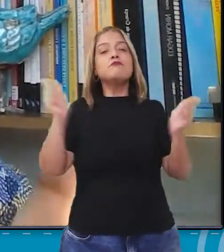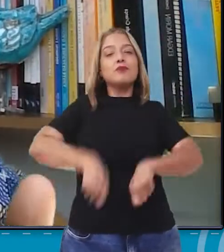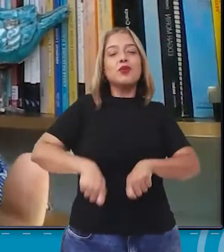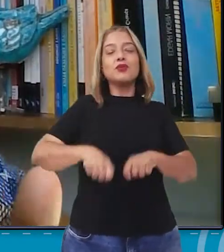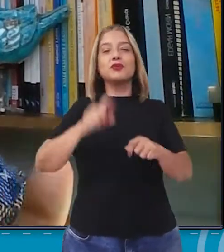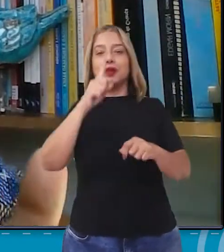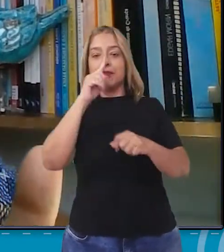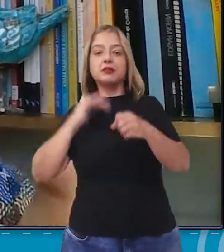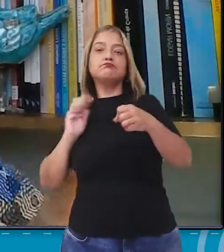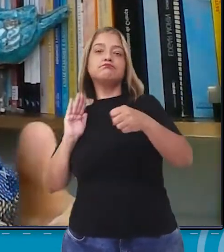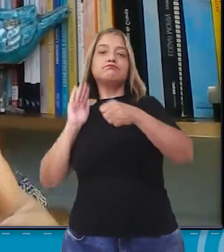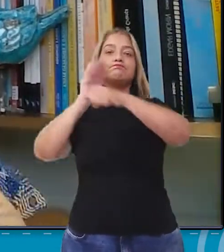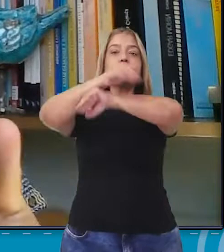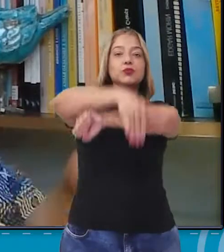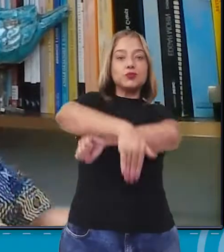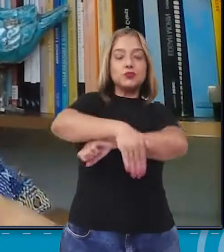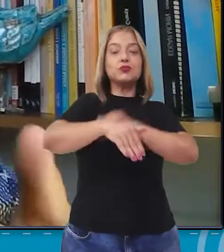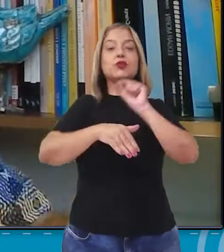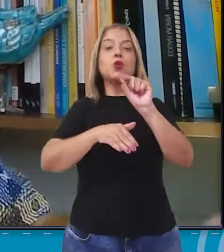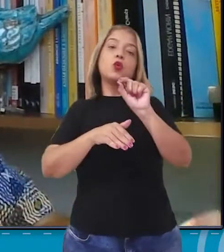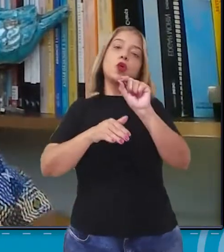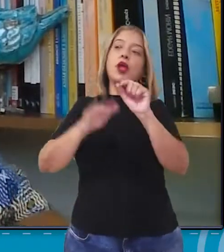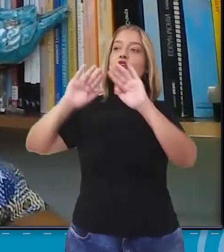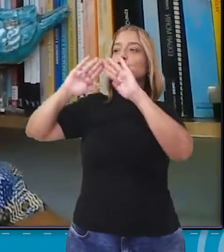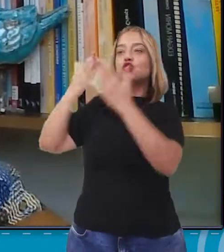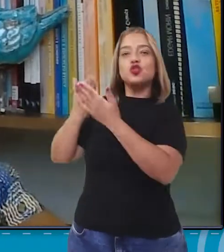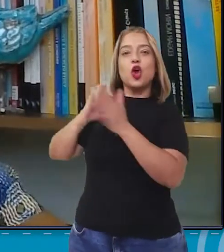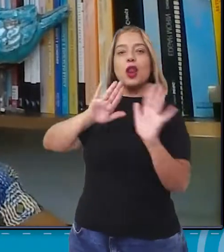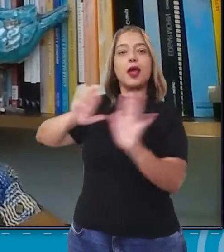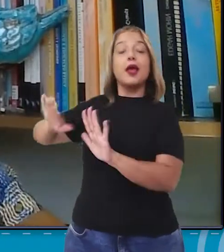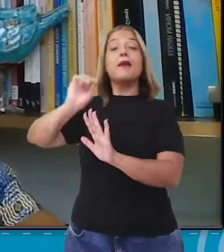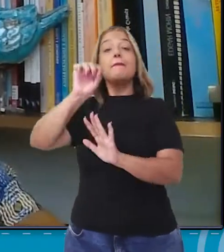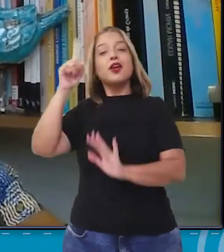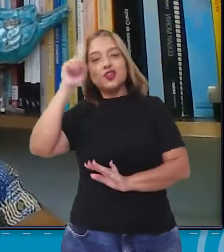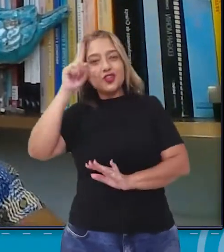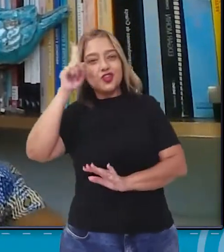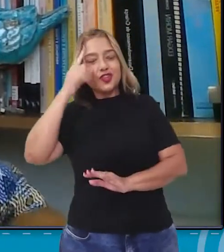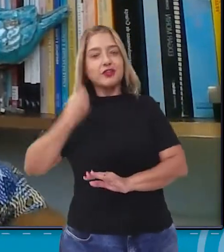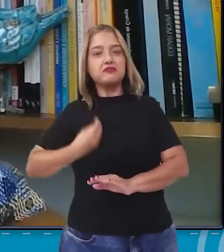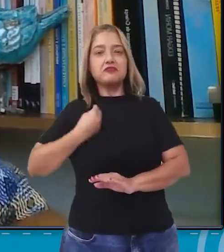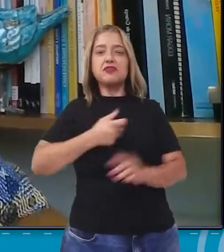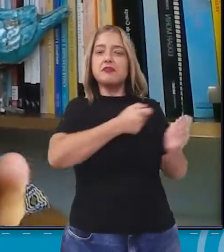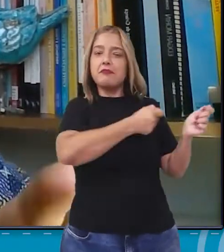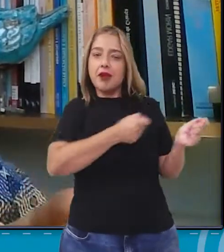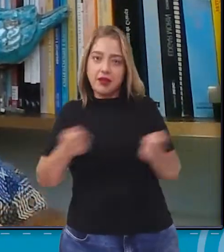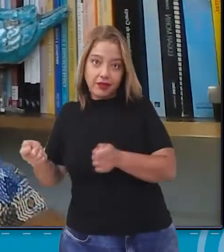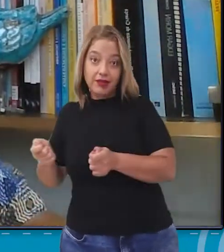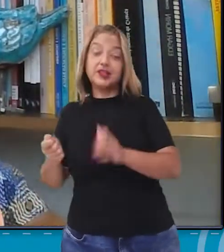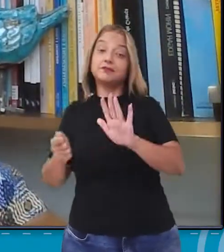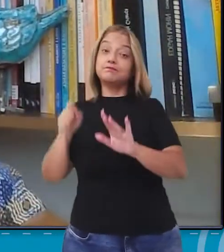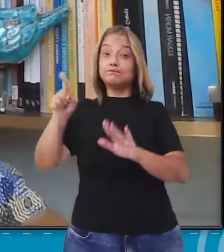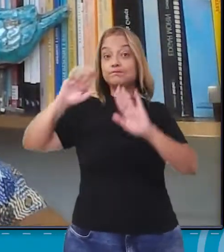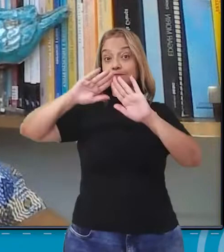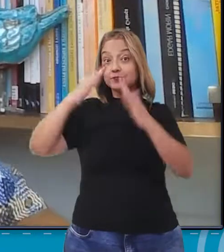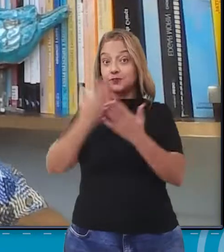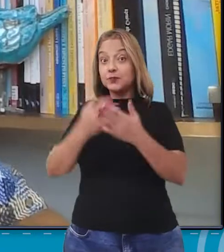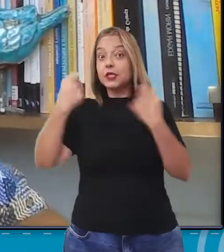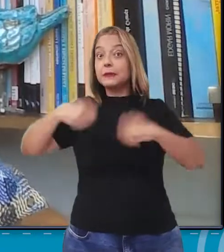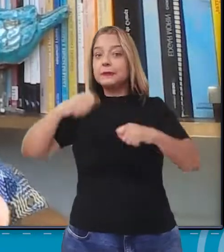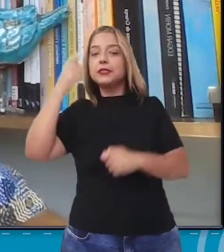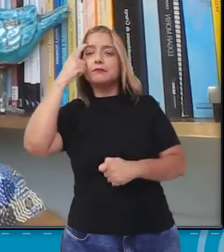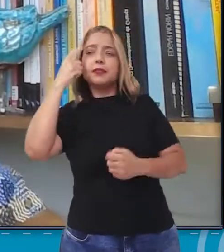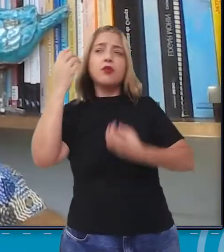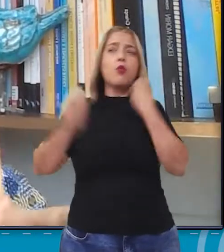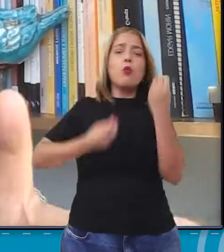e ter essa atividade presente no seu dia a dia. Então é importante que a escola repense como é que